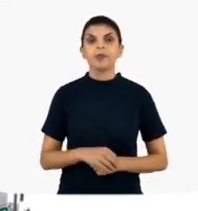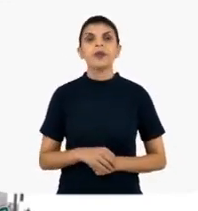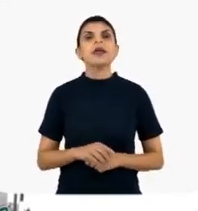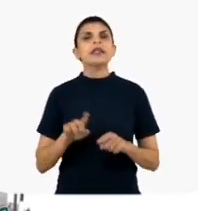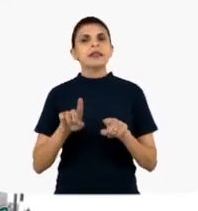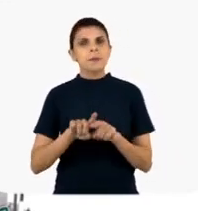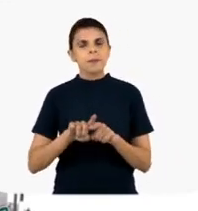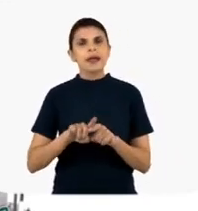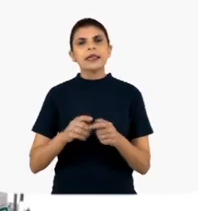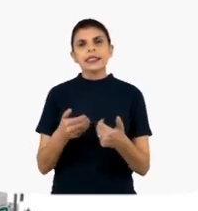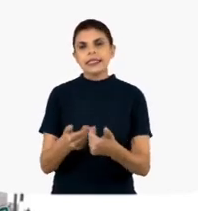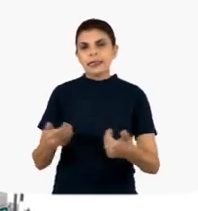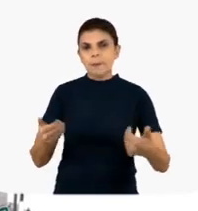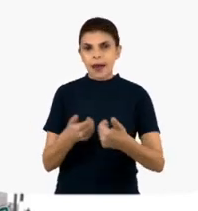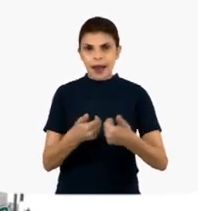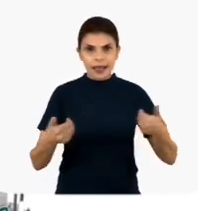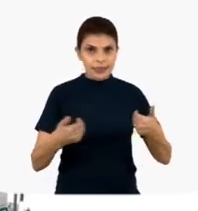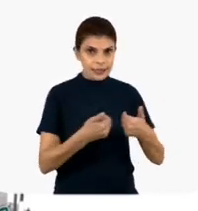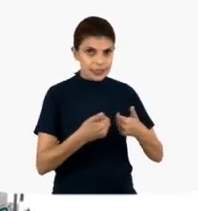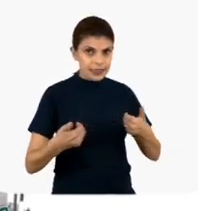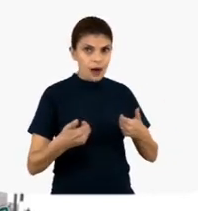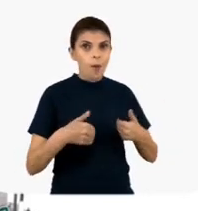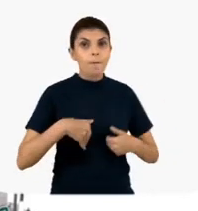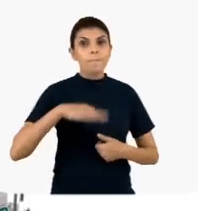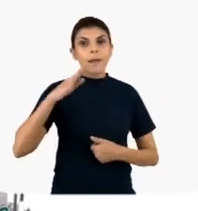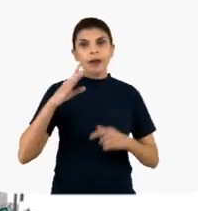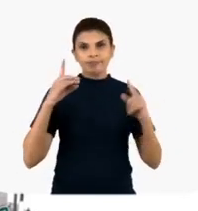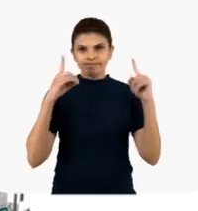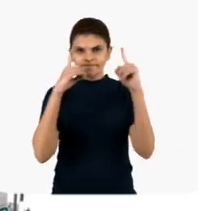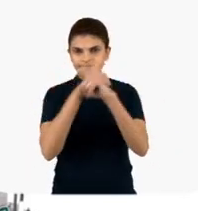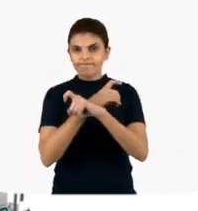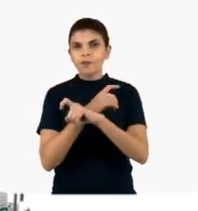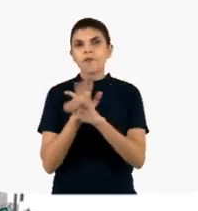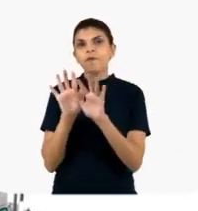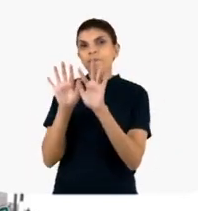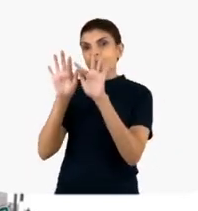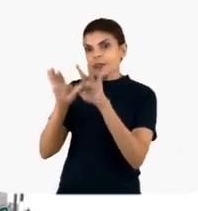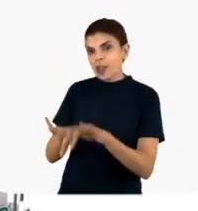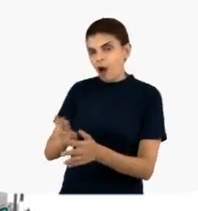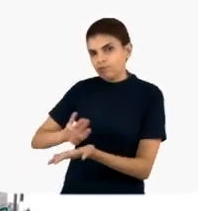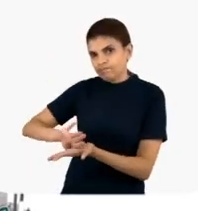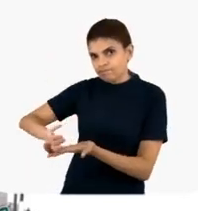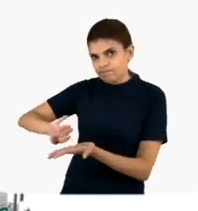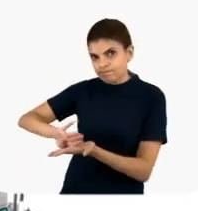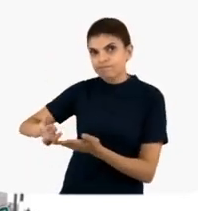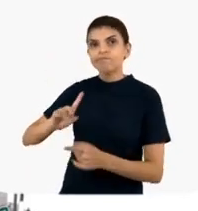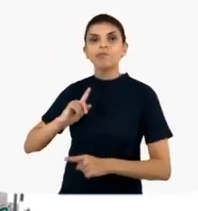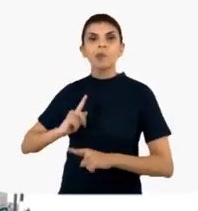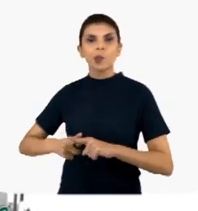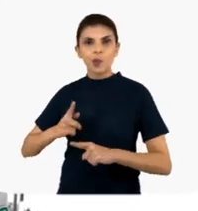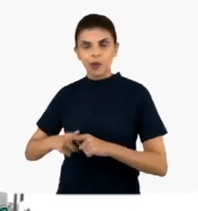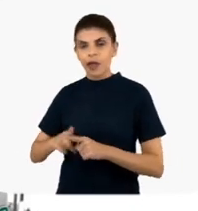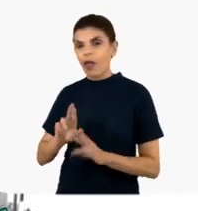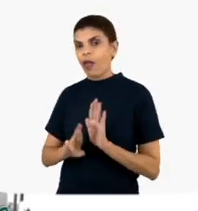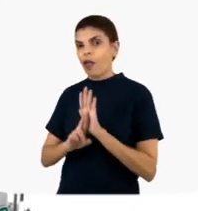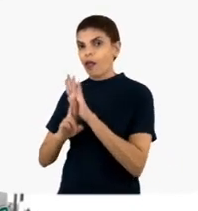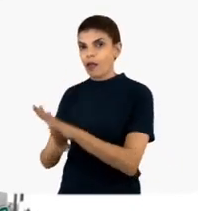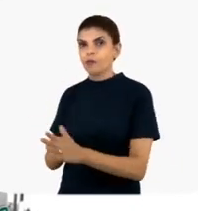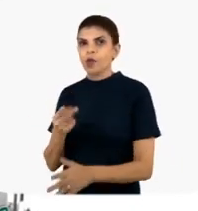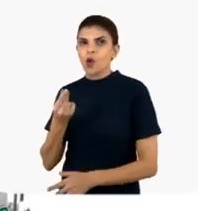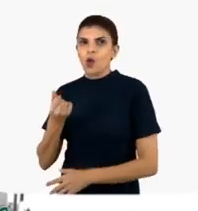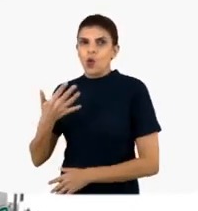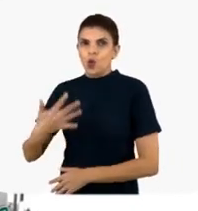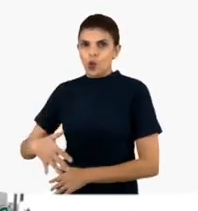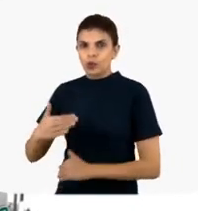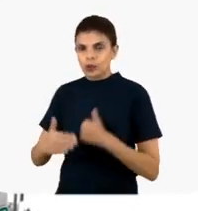E, finalmente, as separações mais complexas sempre se deixam no final, porque é o que representa maior custo